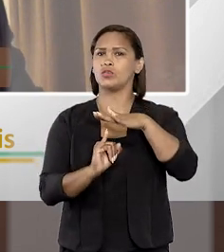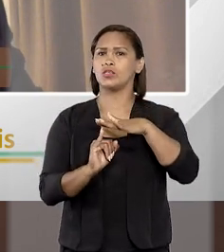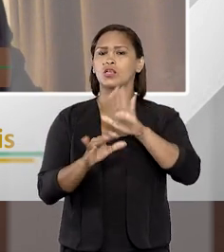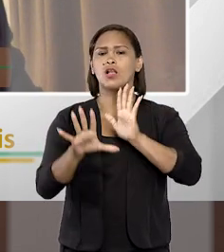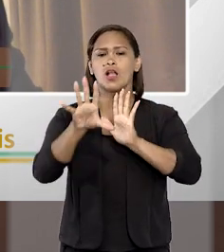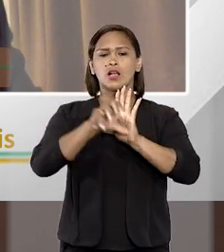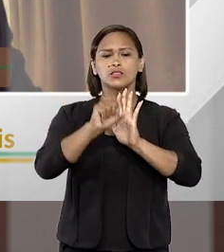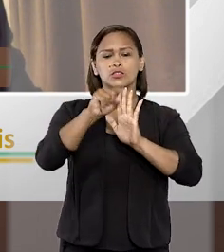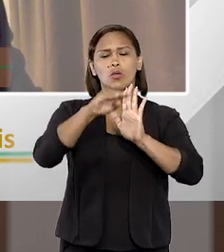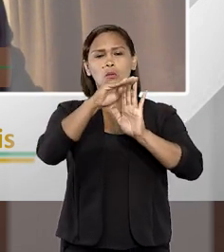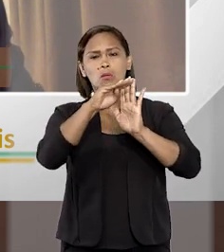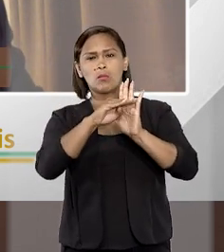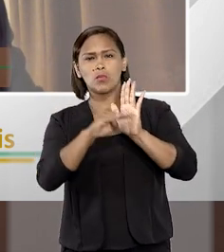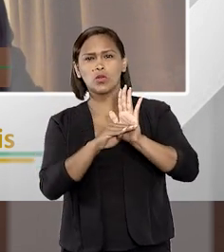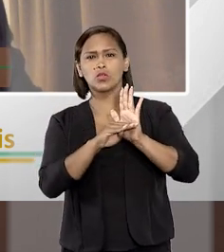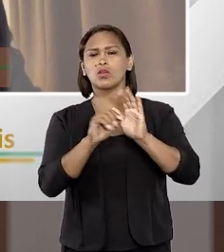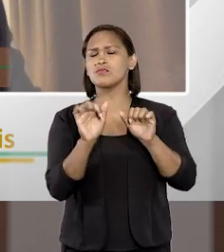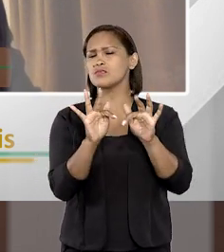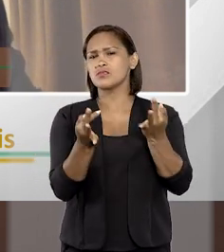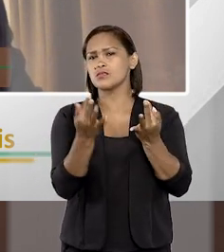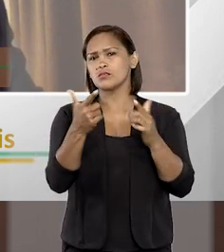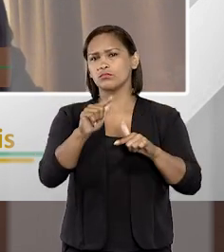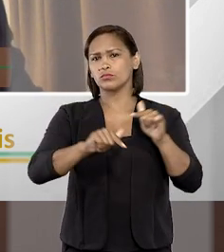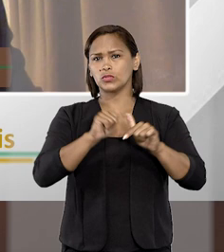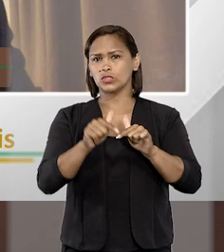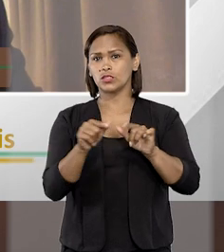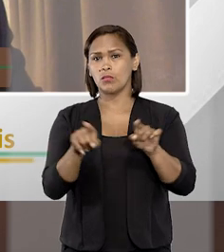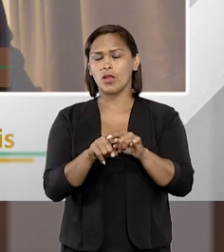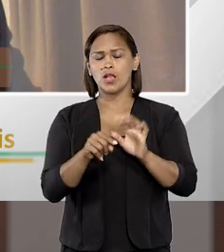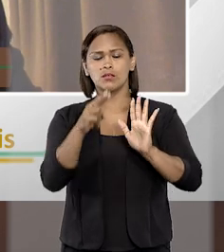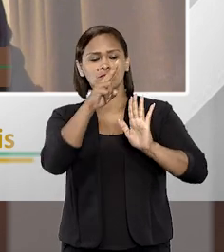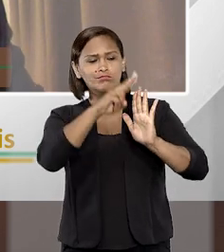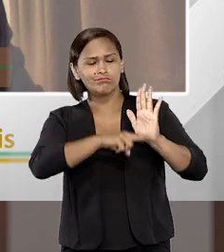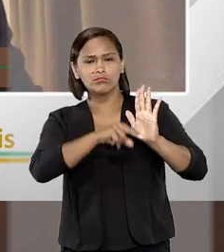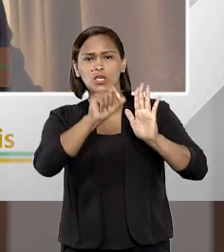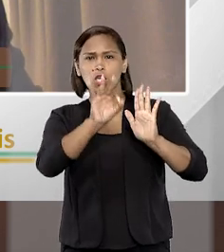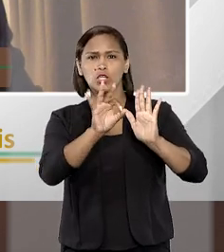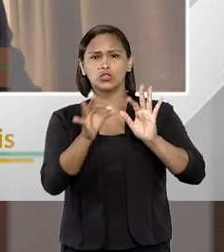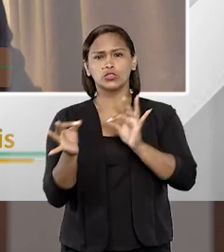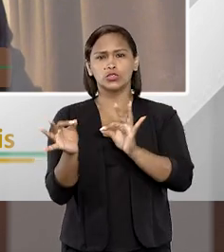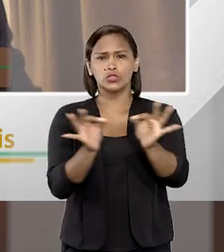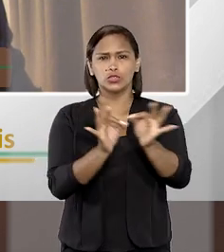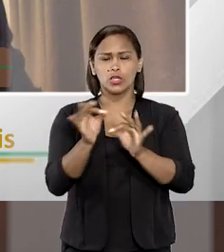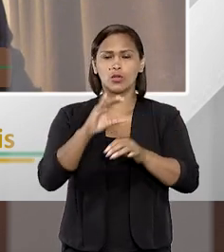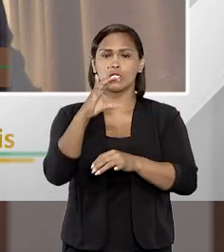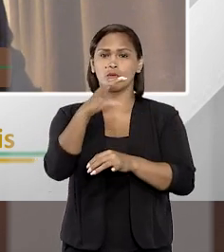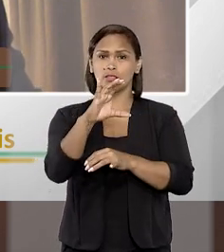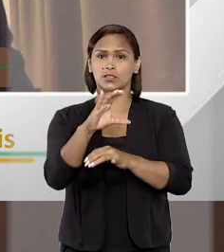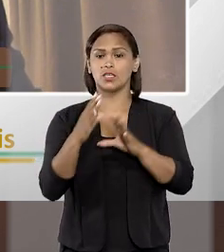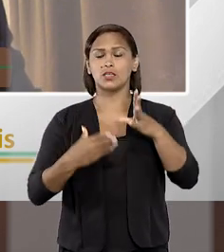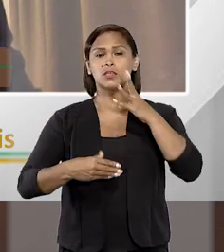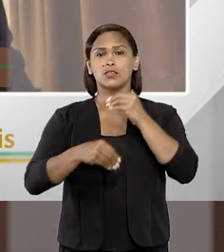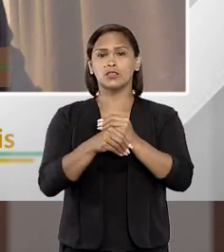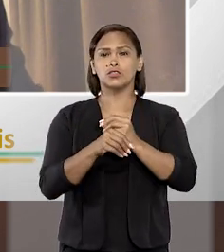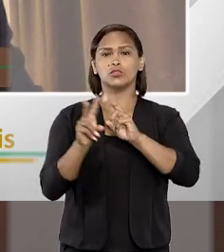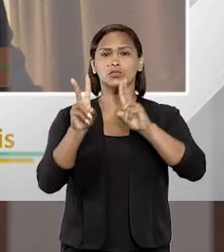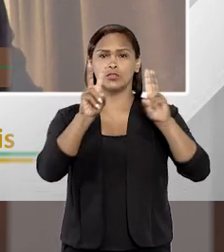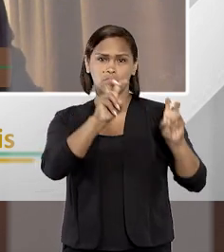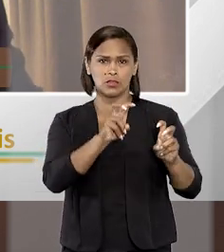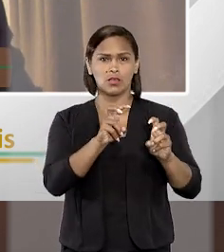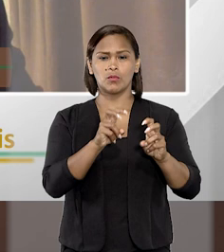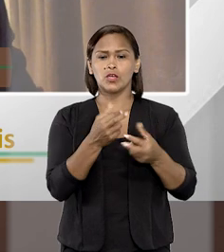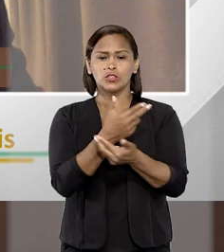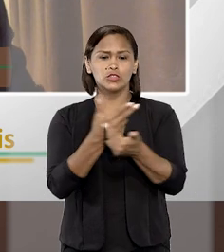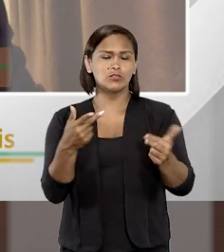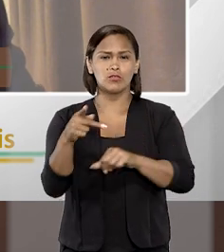adotantes de protocolos simples de atuação desenhados de acordo com a ciência que se agrega matéria